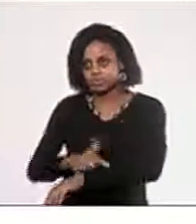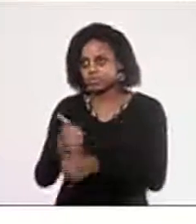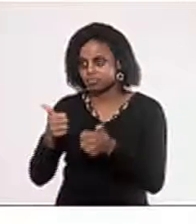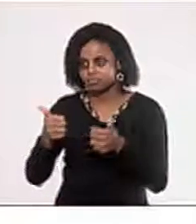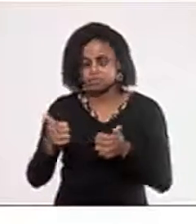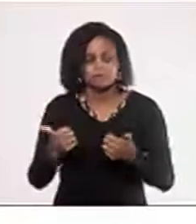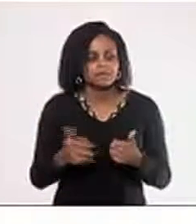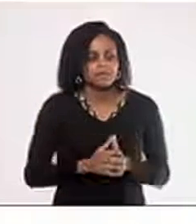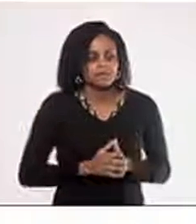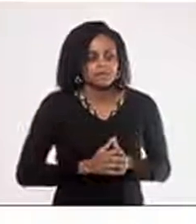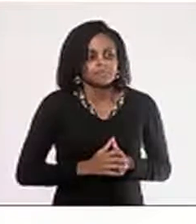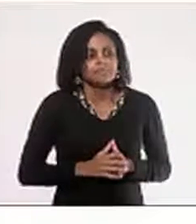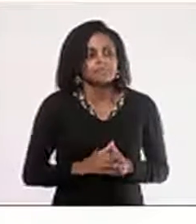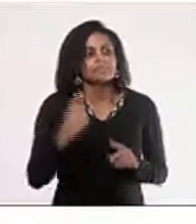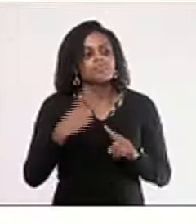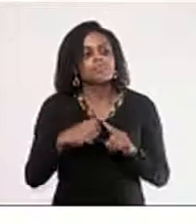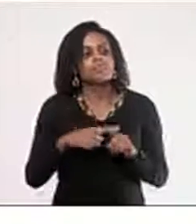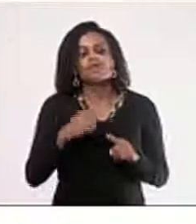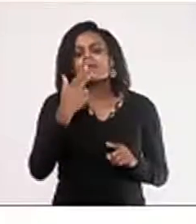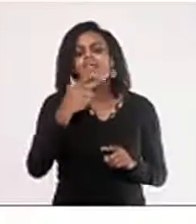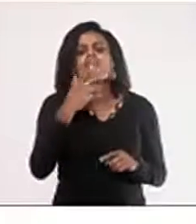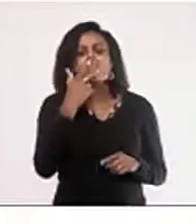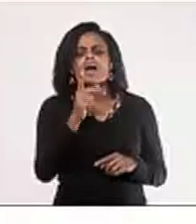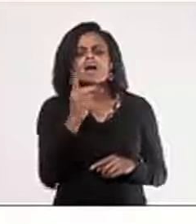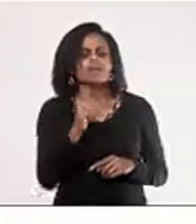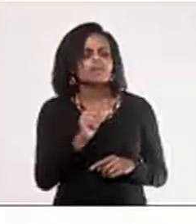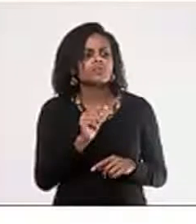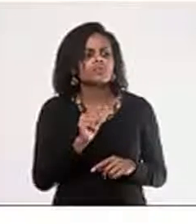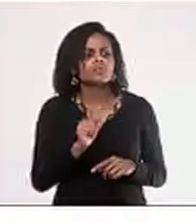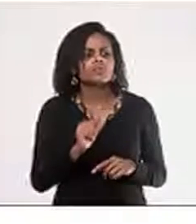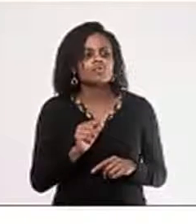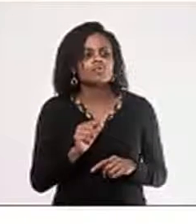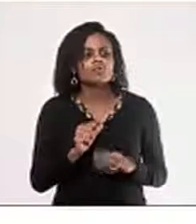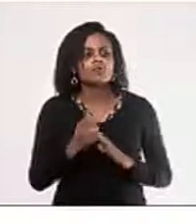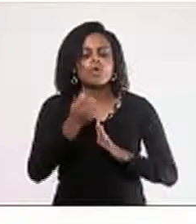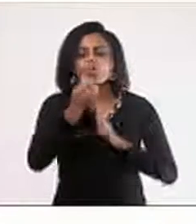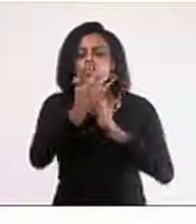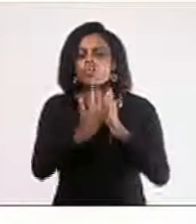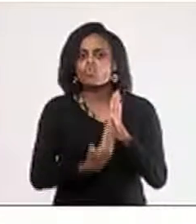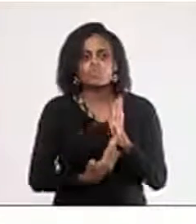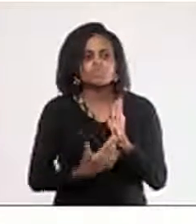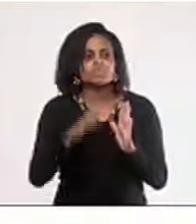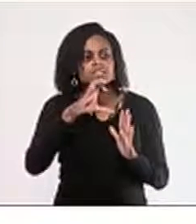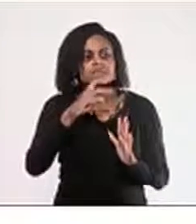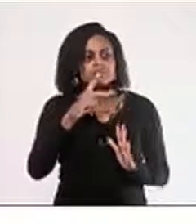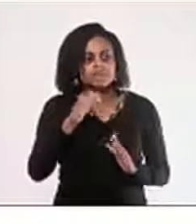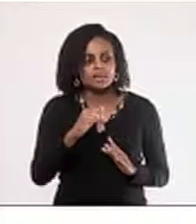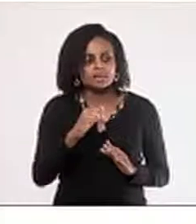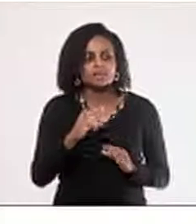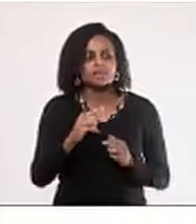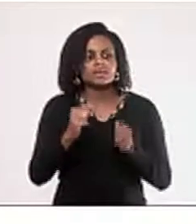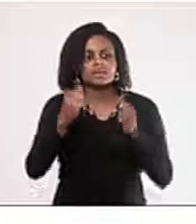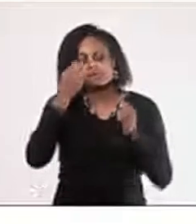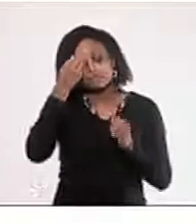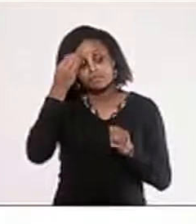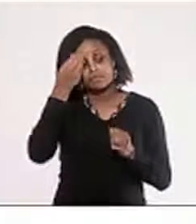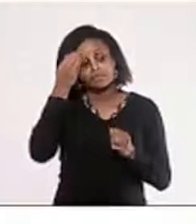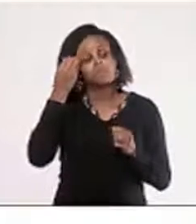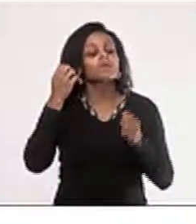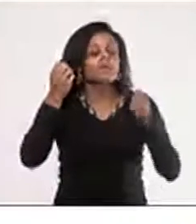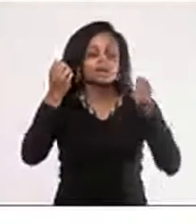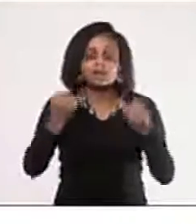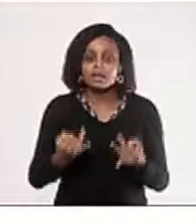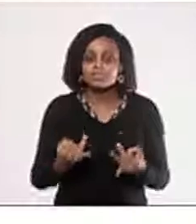eu cito... Por que eu cito o escopo da CPI, a justificativa e as